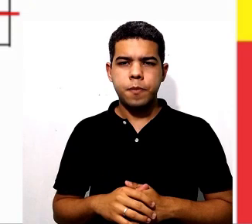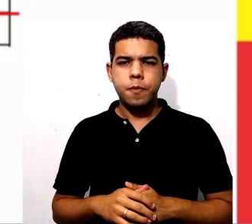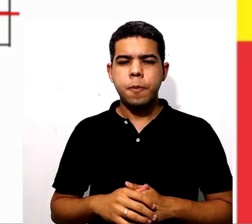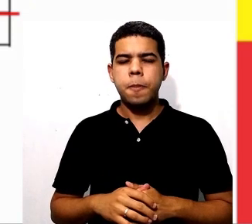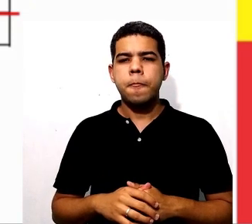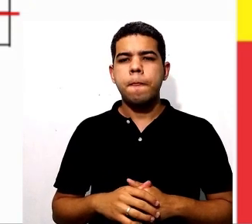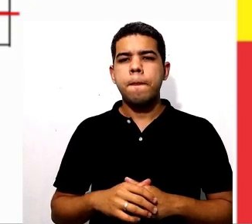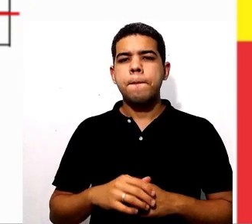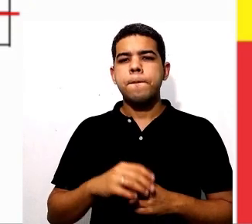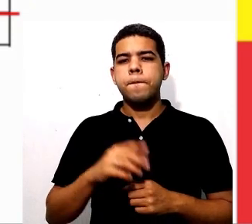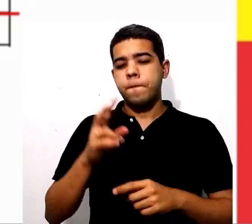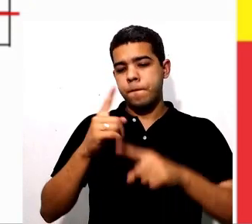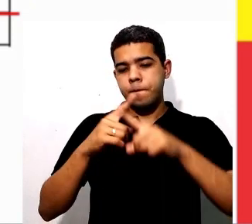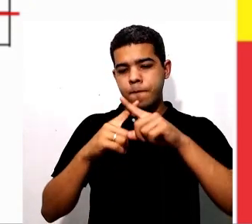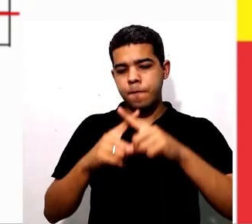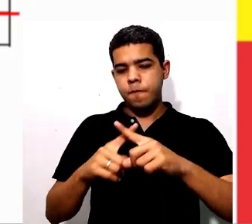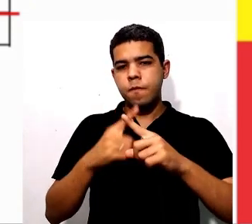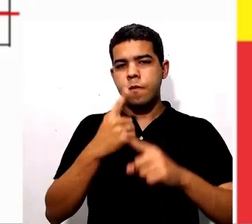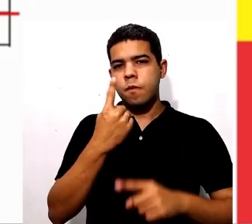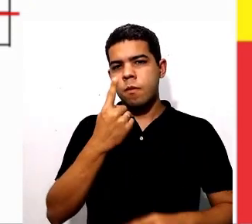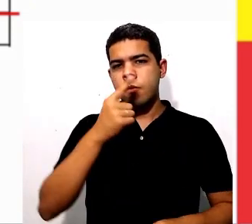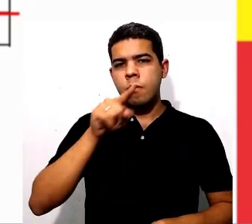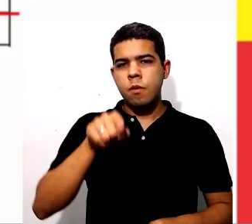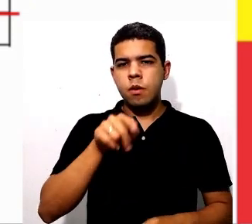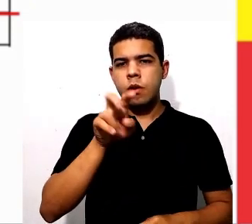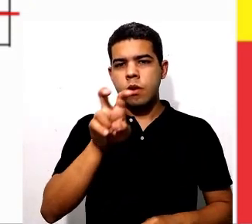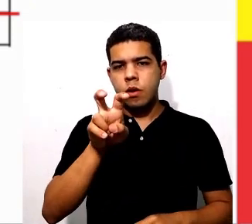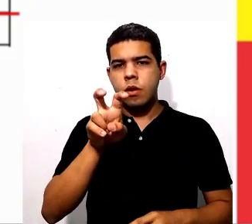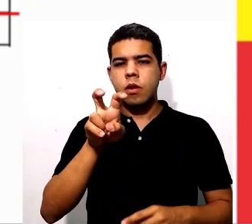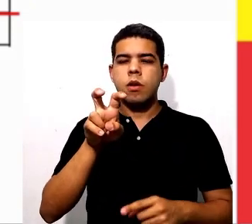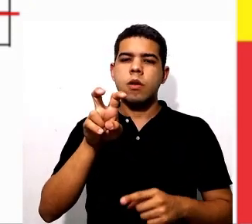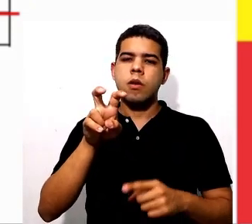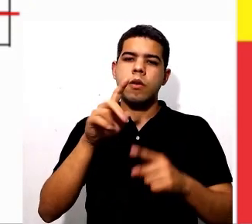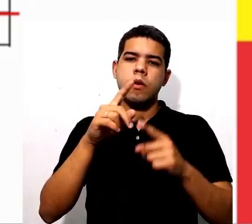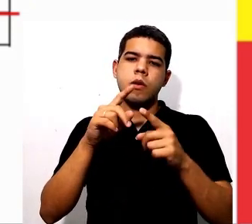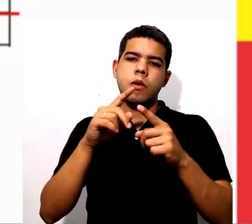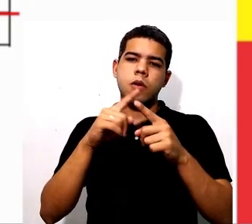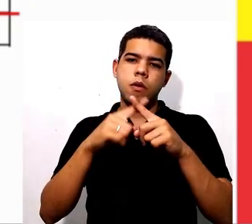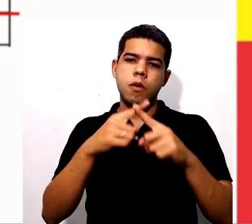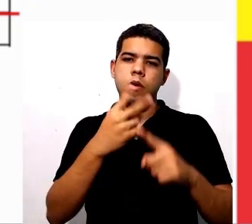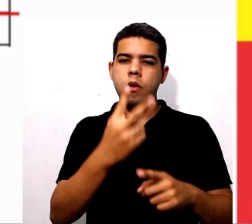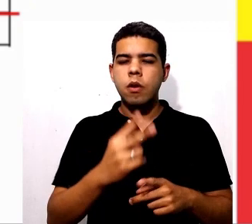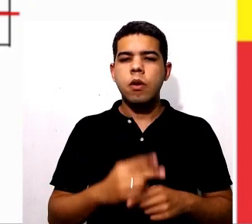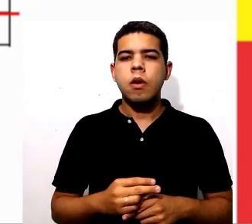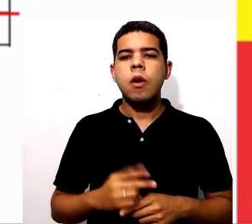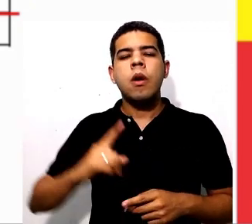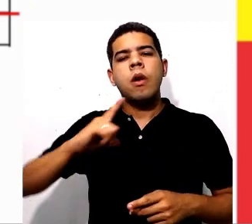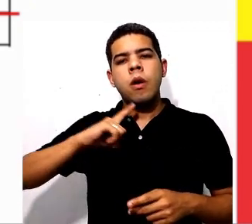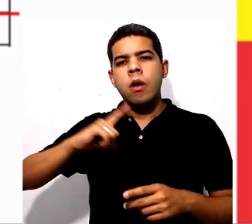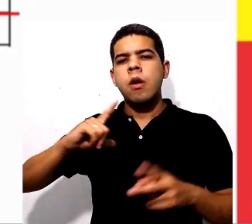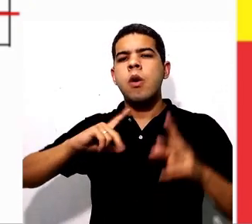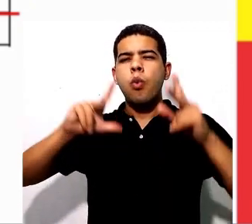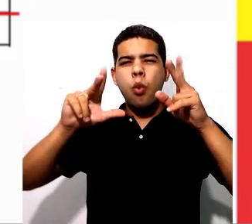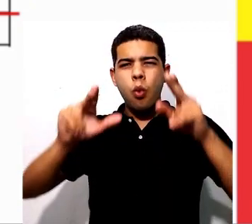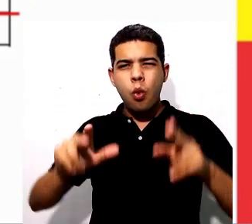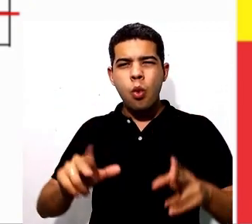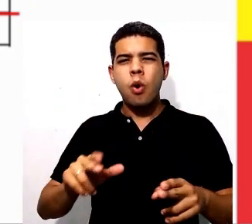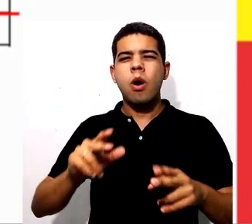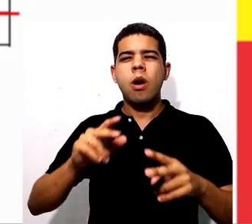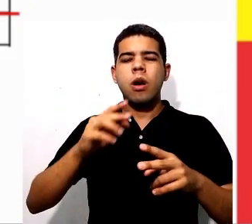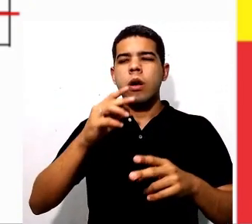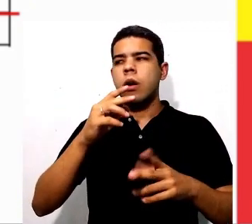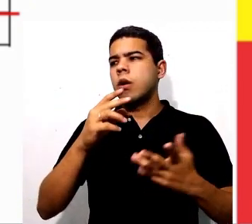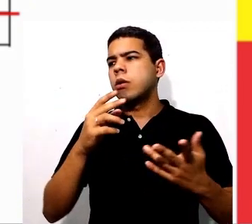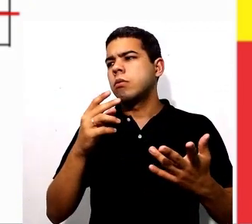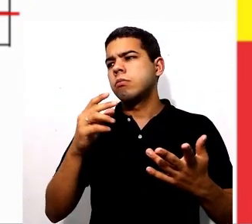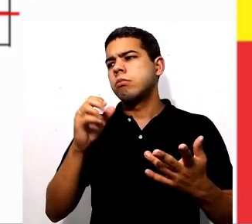lá, destacando o pontinho 6. Depois, ó, esse de azul tá onde? Em 4 e vai para onde? Beleza, na